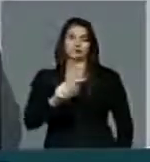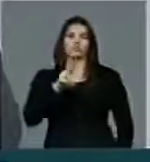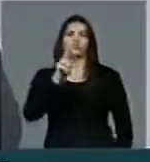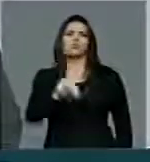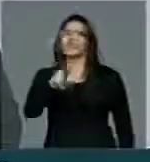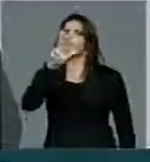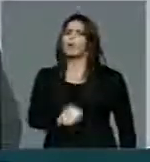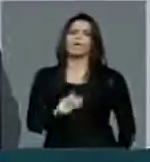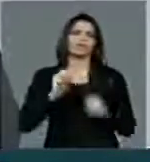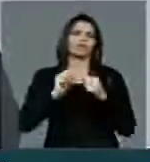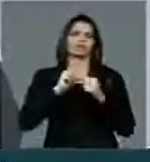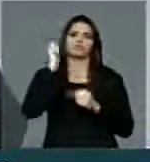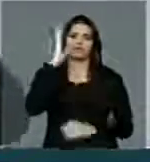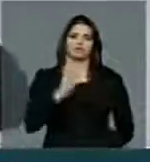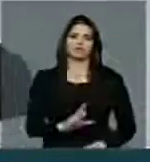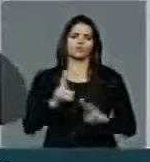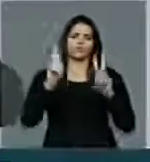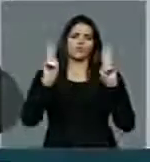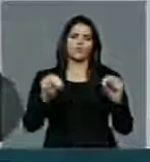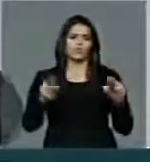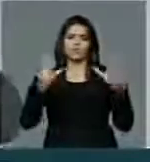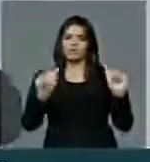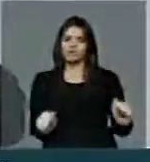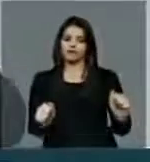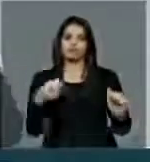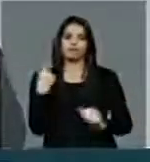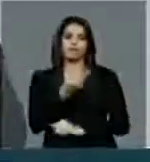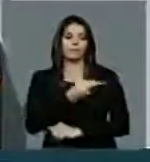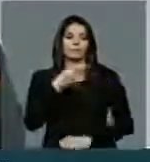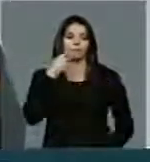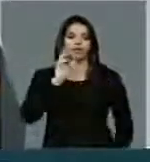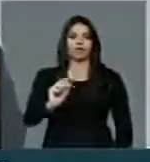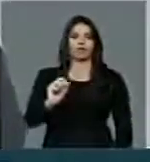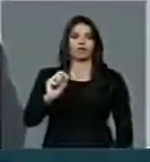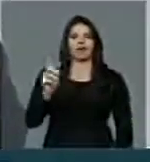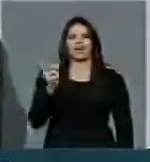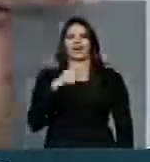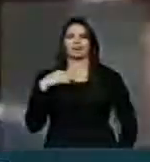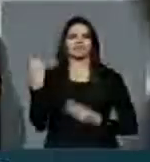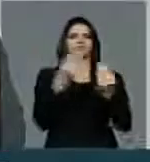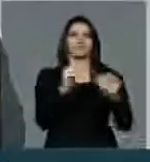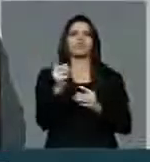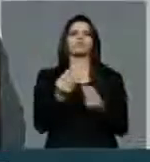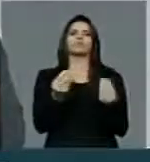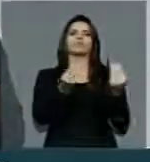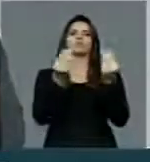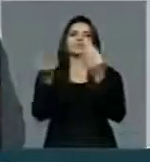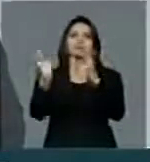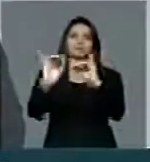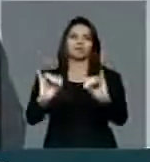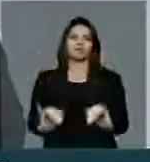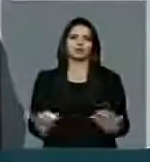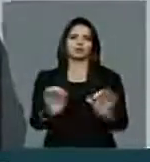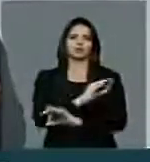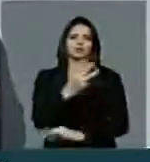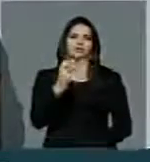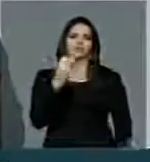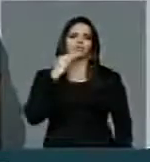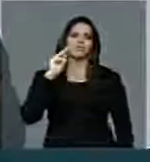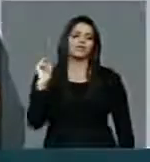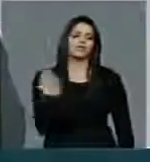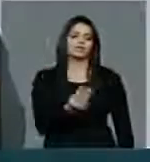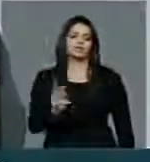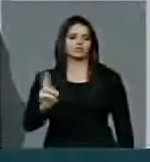país. Tá? Tinha gente que dizia que a gente não ia entregar. Eu entreguei as imagens todas. Foram 30 milhões de